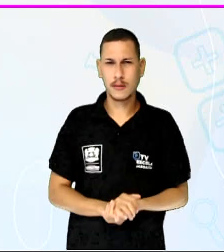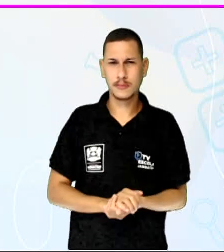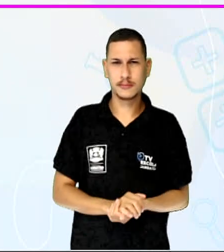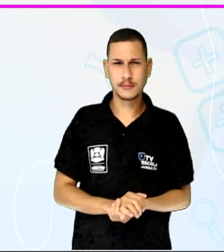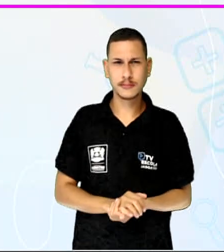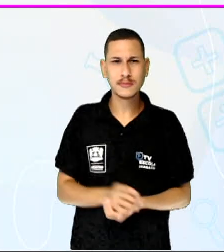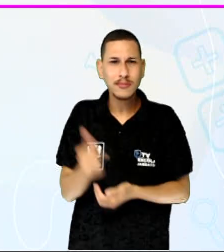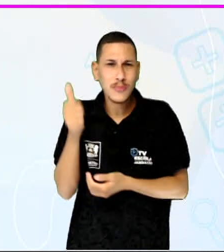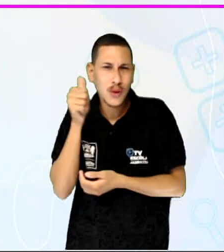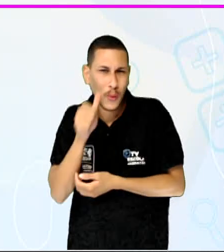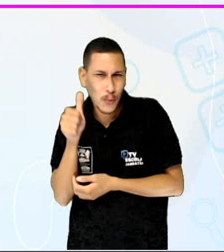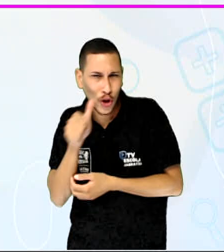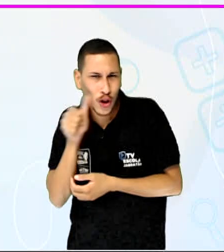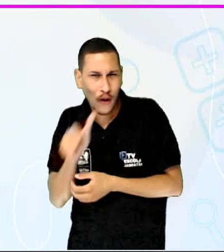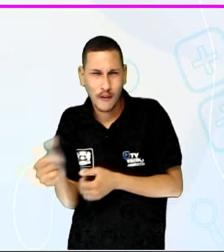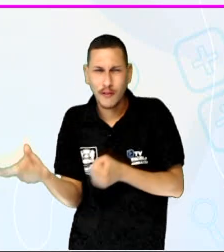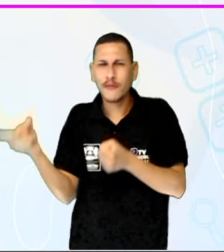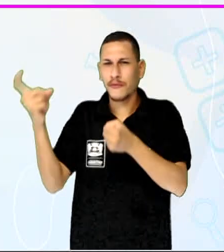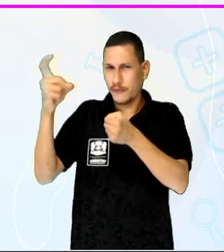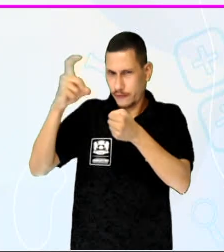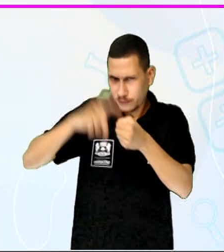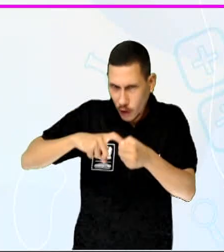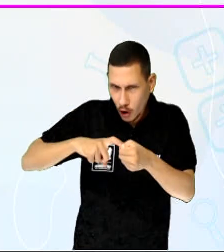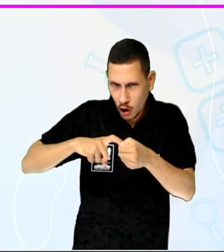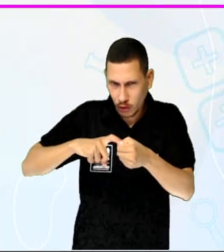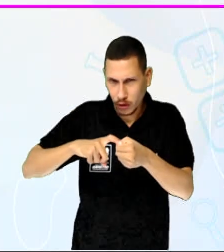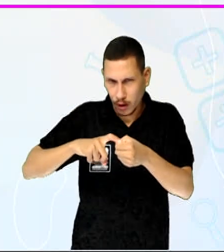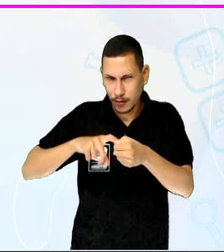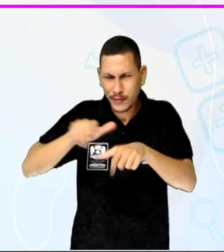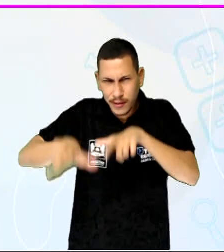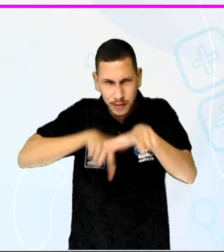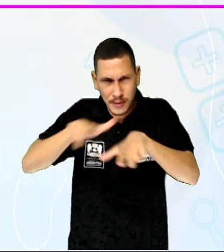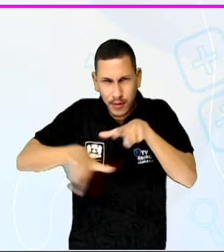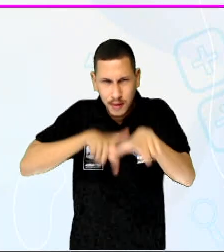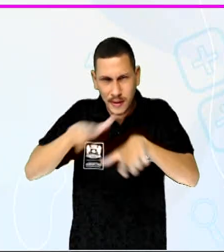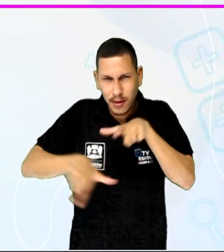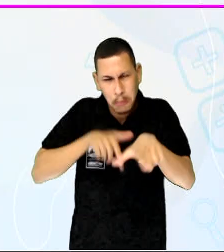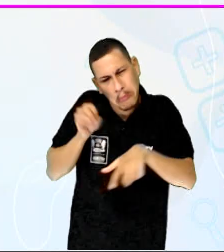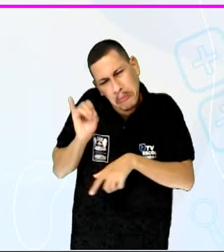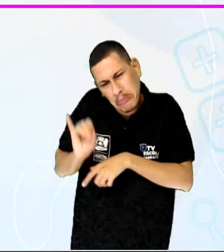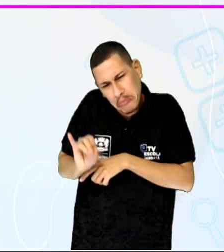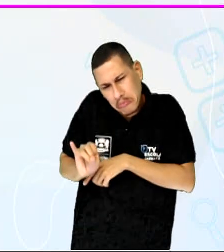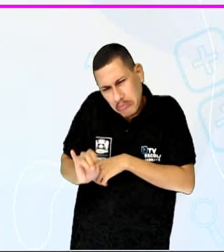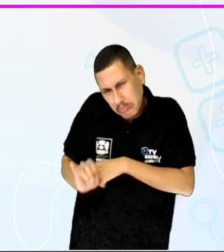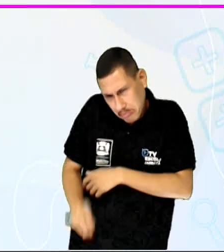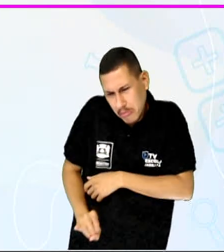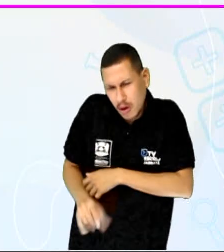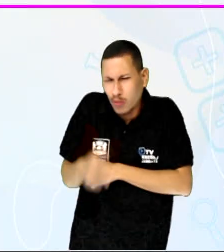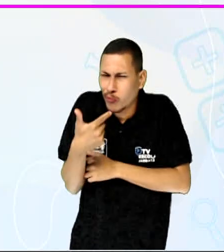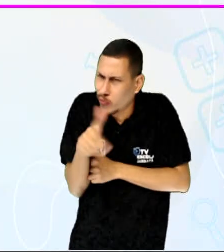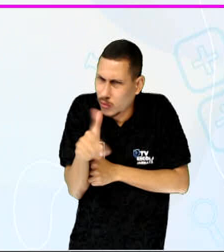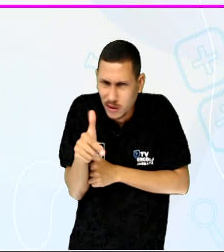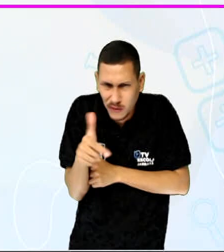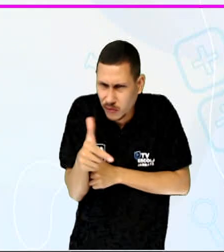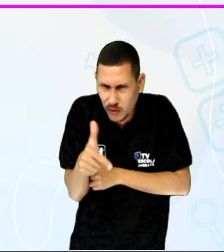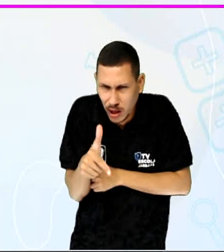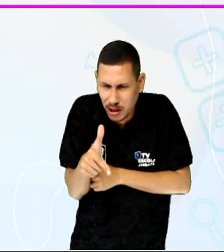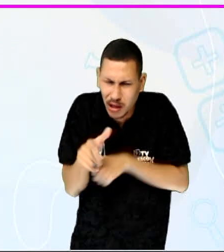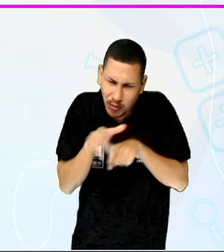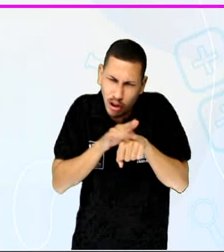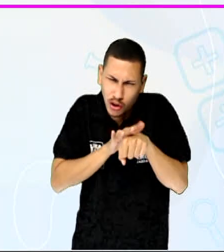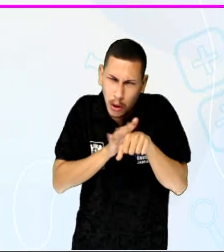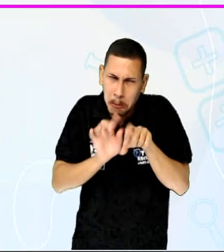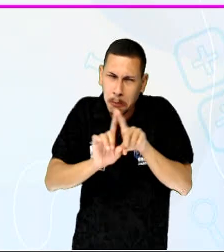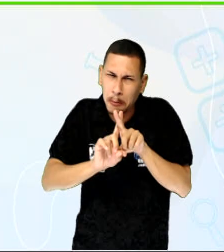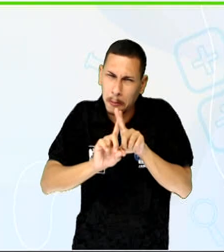work if she weren't sick. Ela viria trabalhar se ela não tivesse doente. Mas